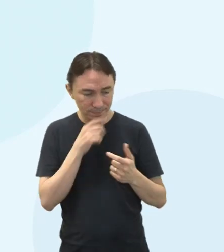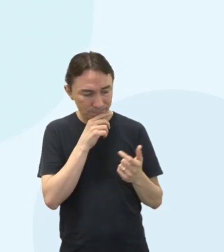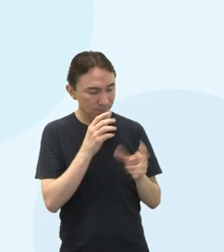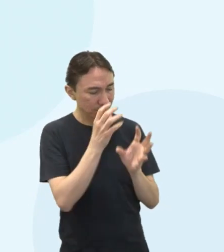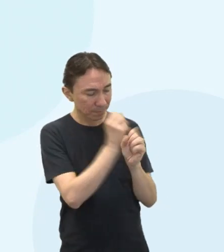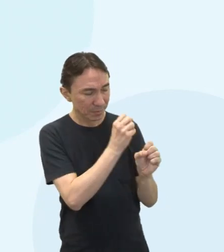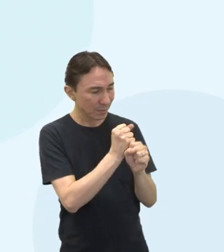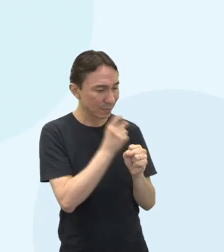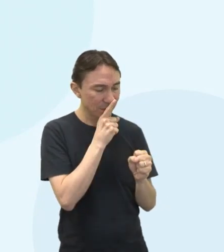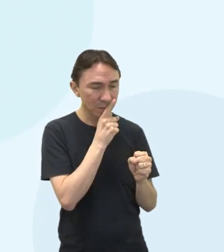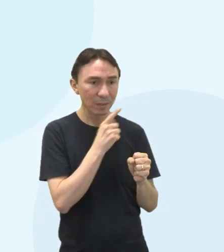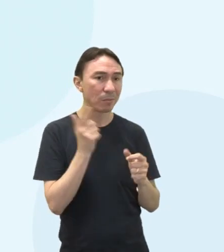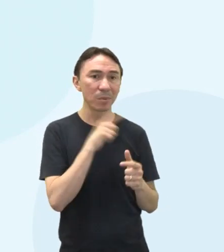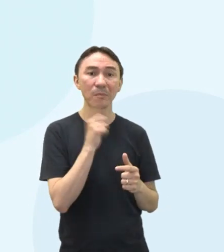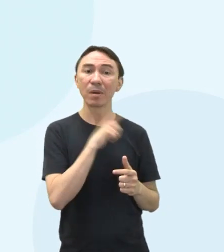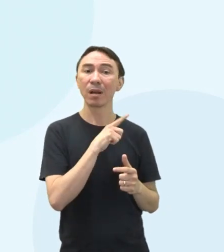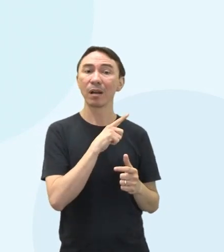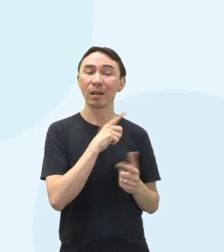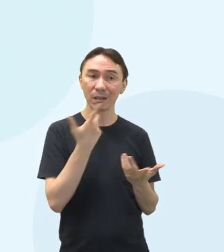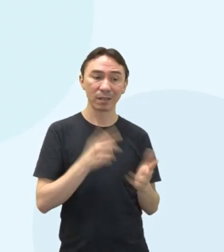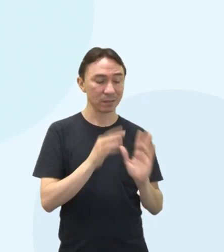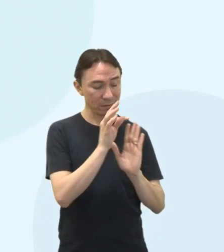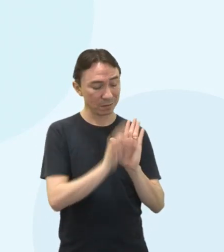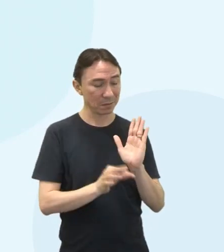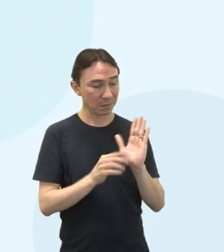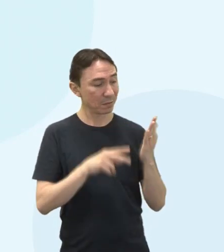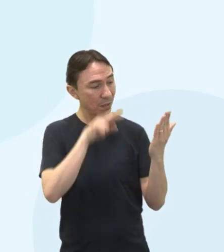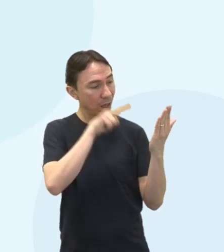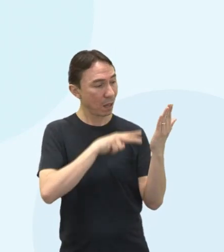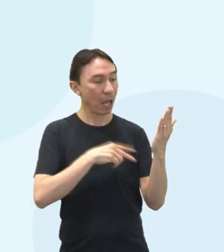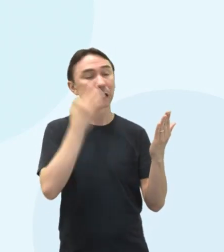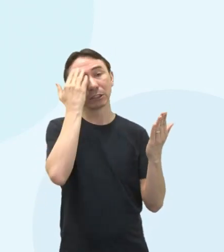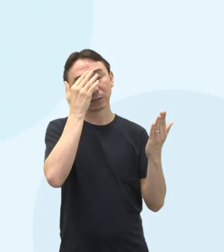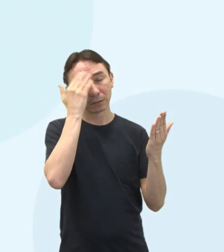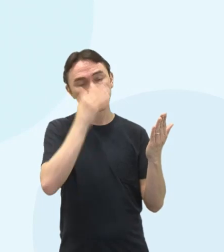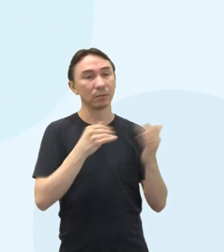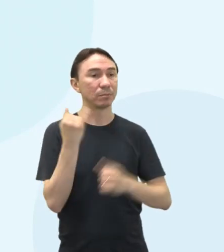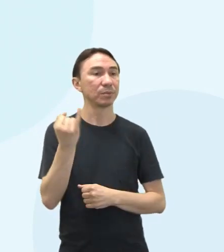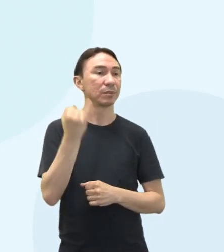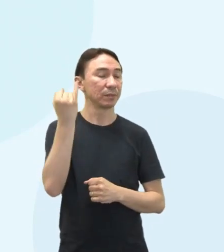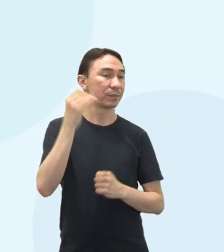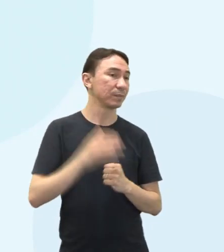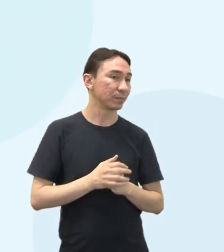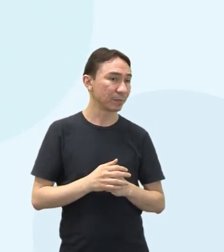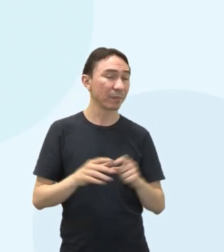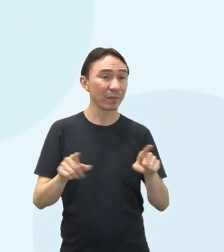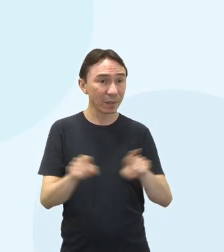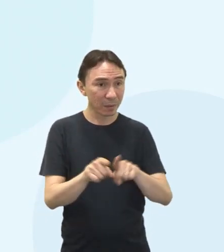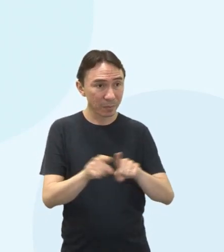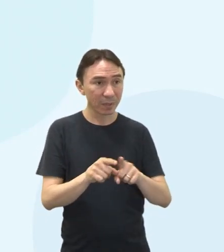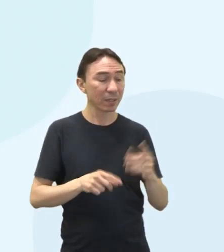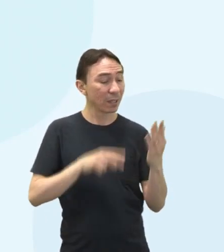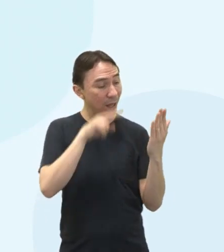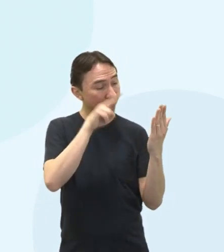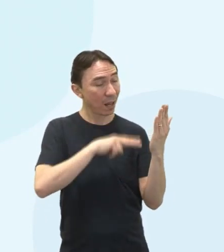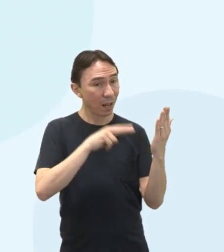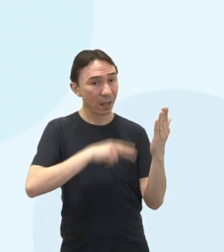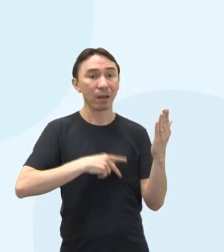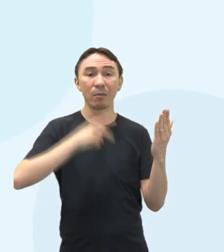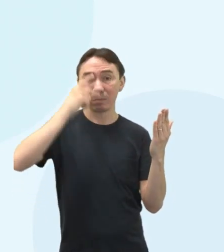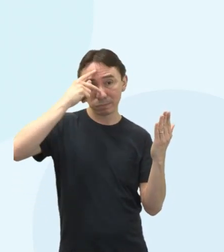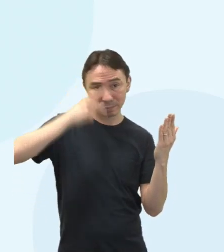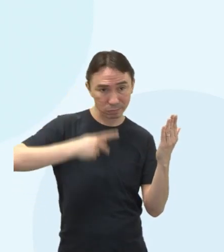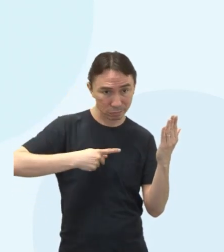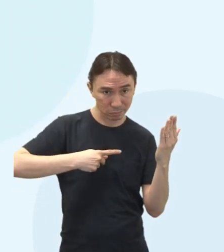de um texto né Rafael muito importante e fazer a leitura para o grupo né o seja uma leitura individual e ao mesmo tempo